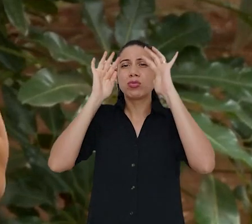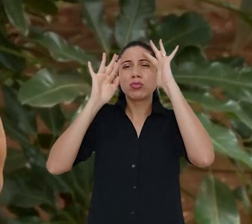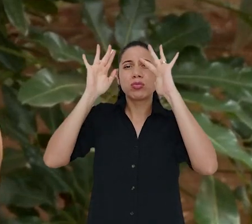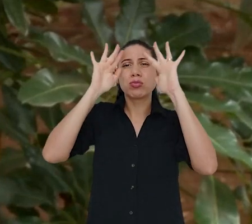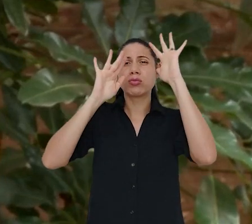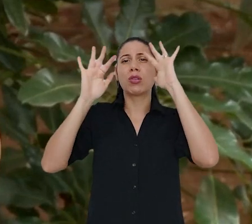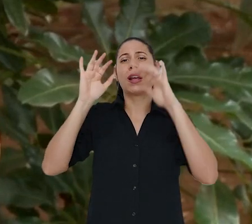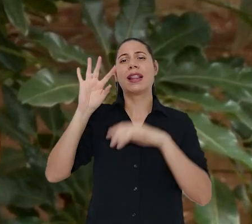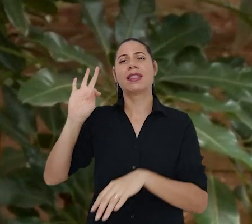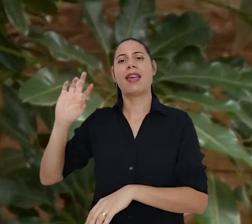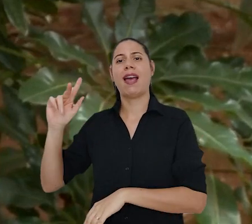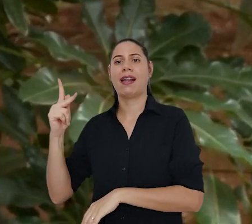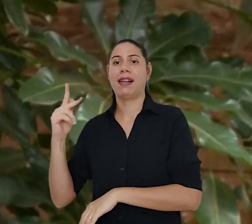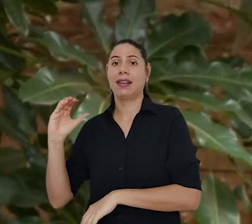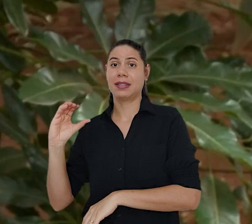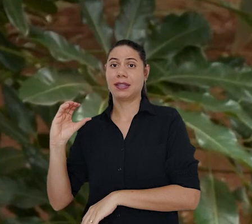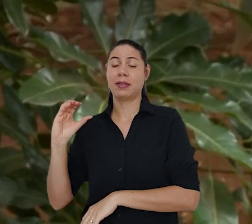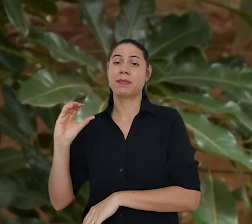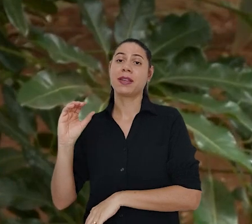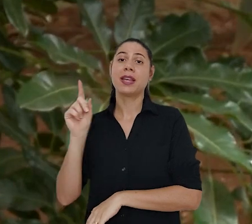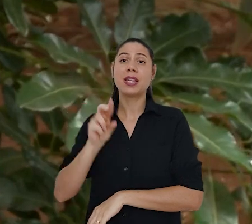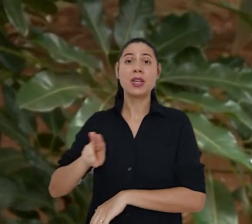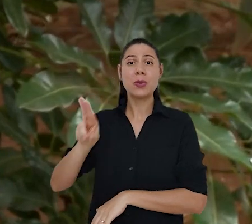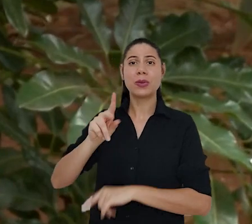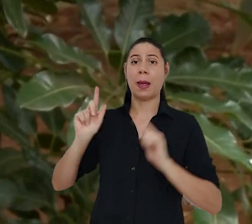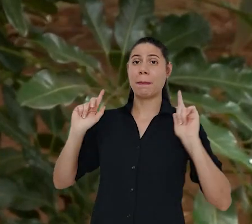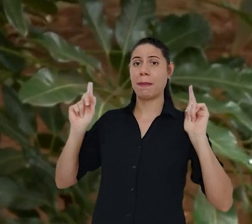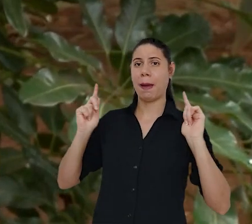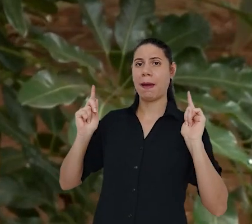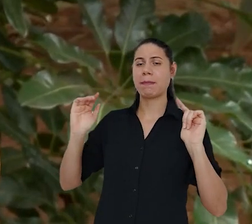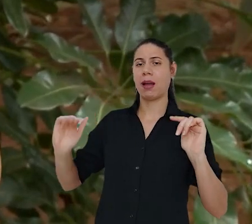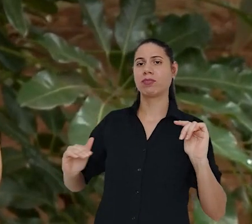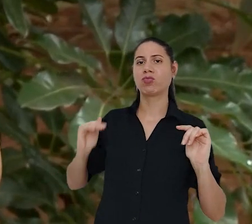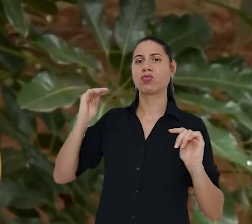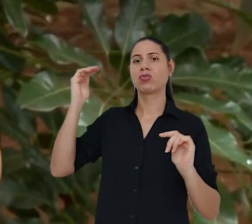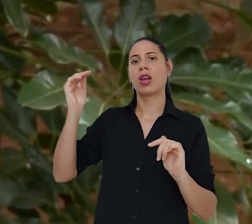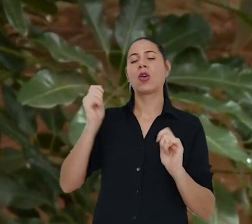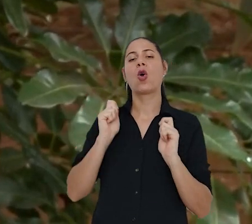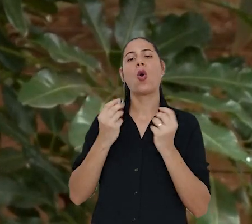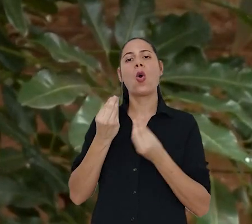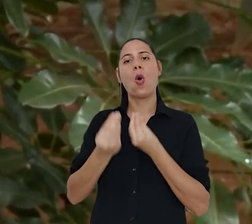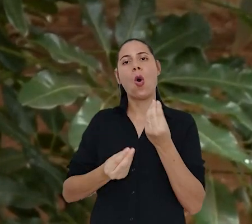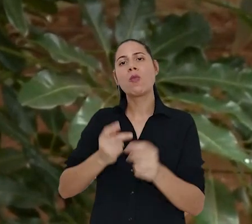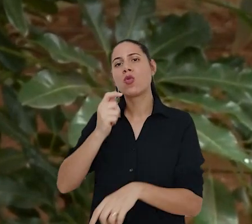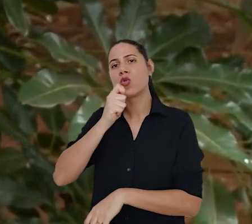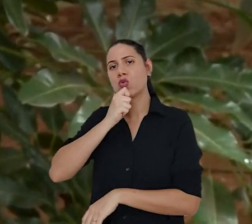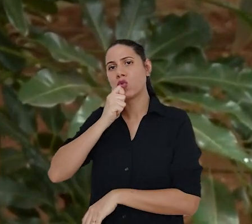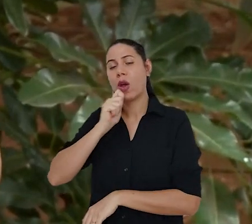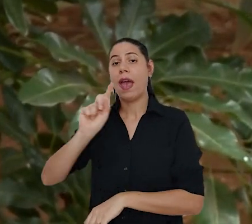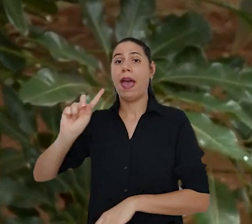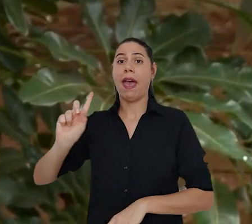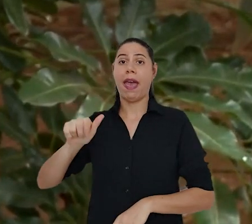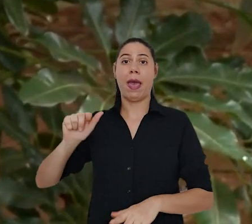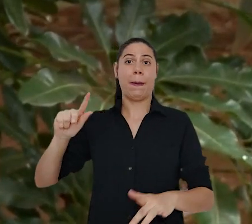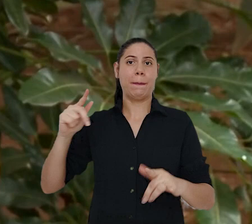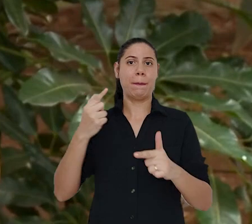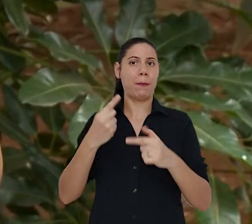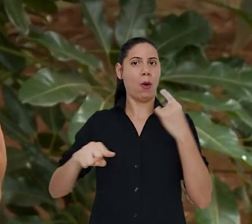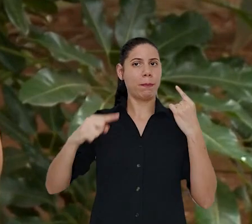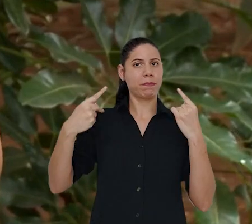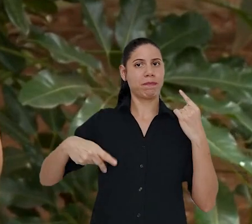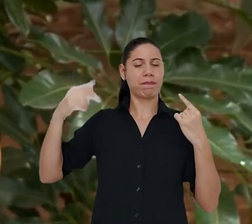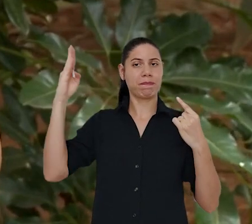de THC, cujo uso recreativo ou adulto em forma de cigarro é proibido no Brasil. Por isso, o